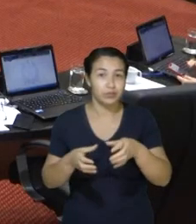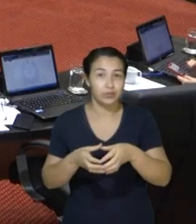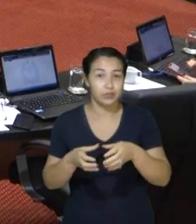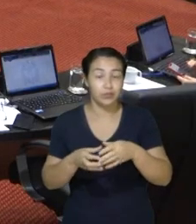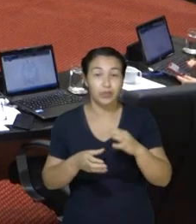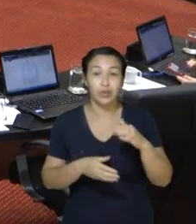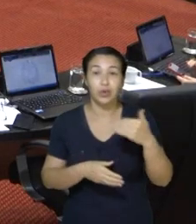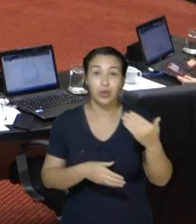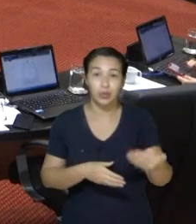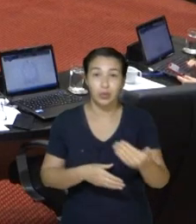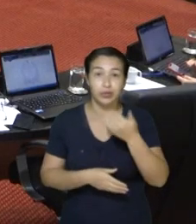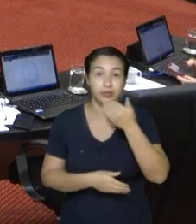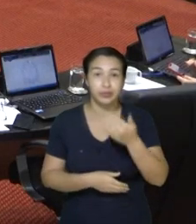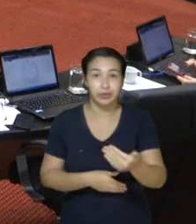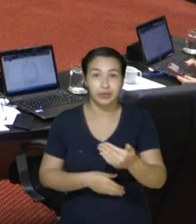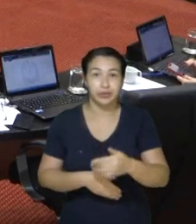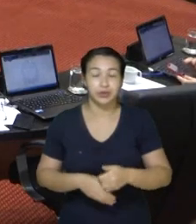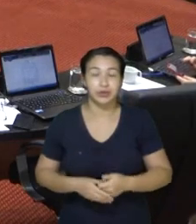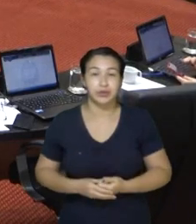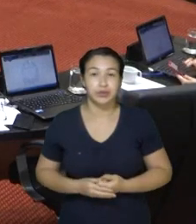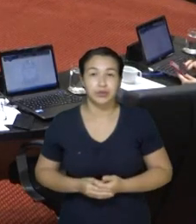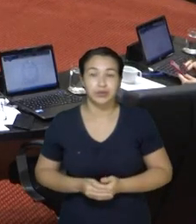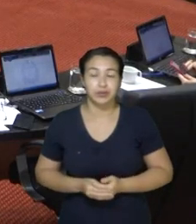pedimos... Isso.